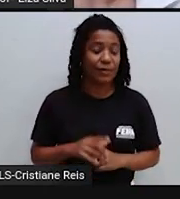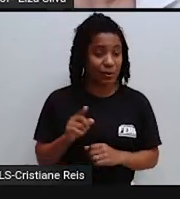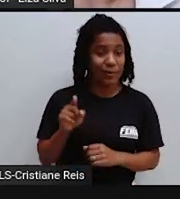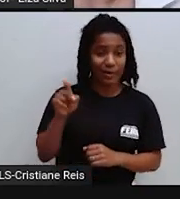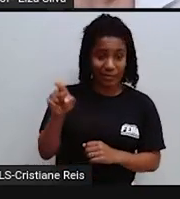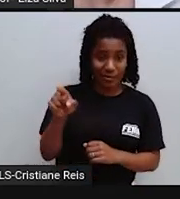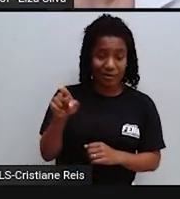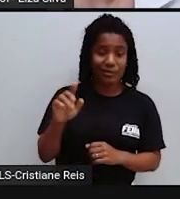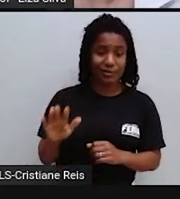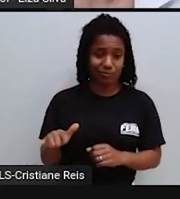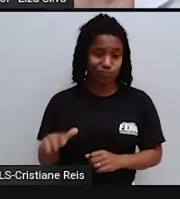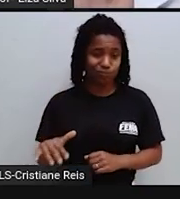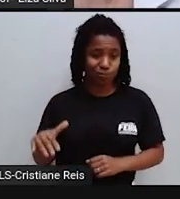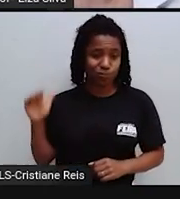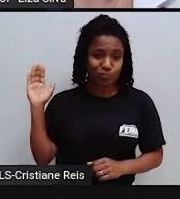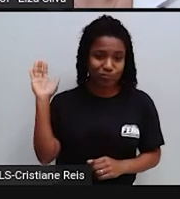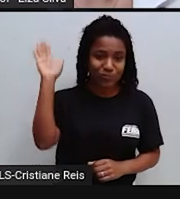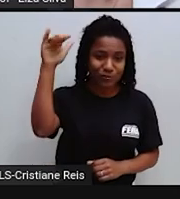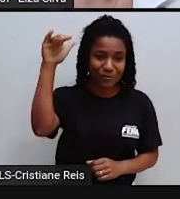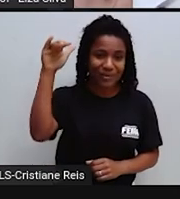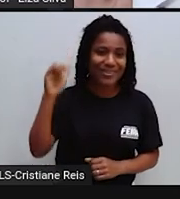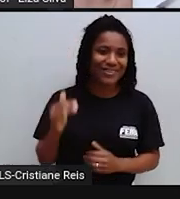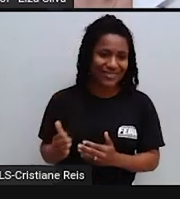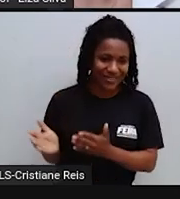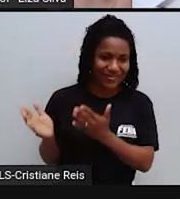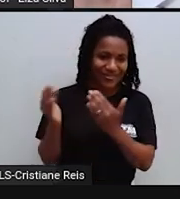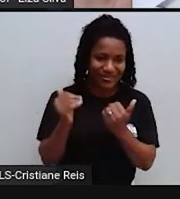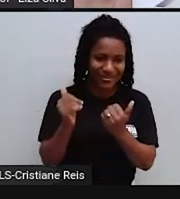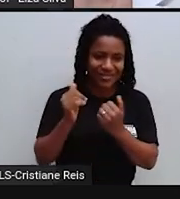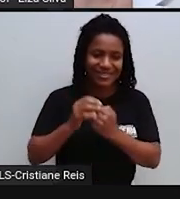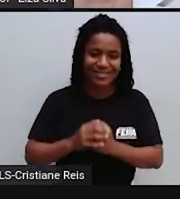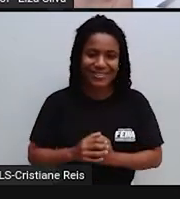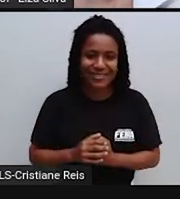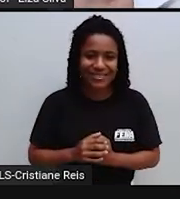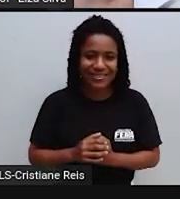jogando basquete. Let's go. Next one.